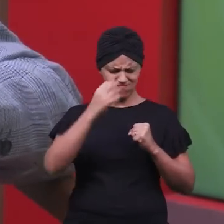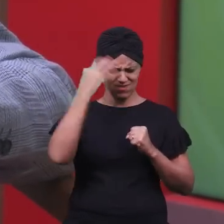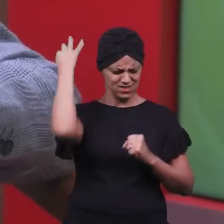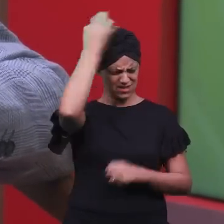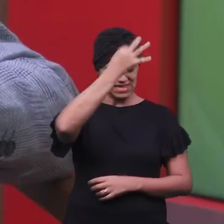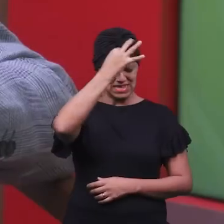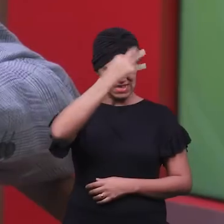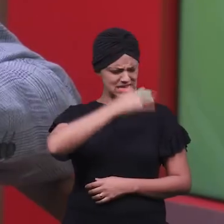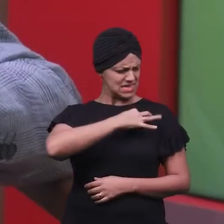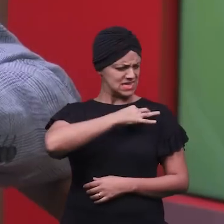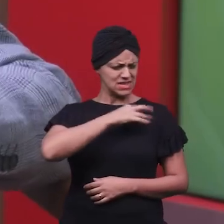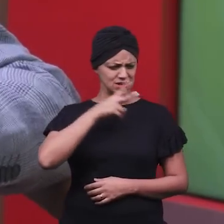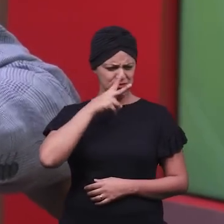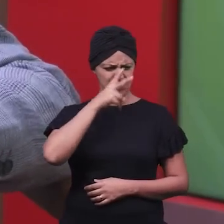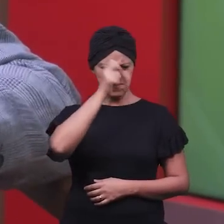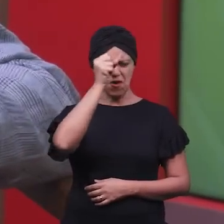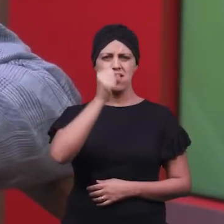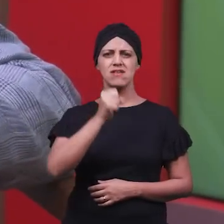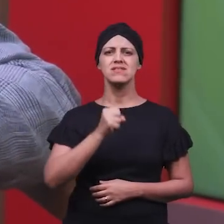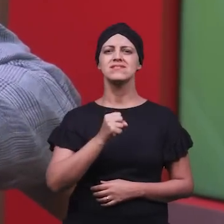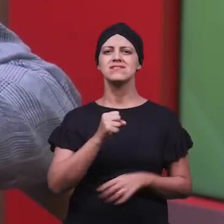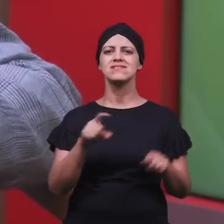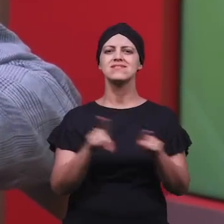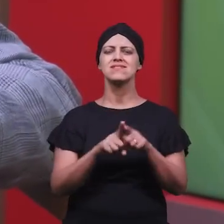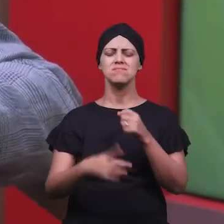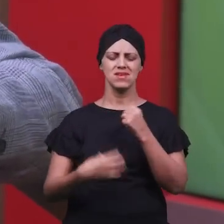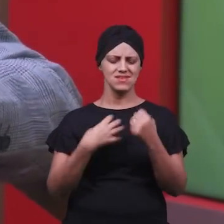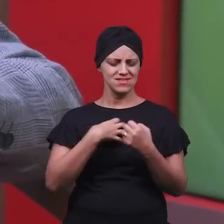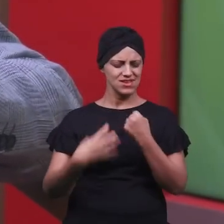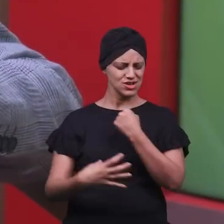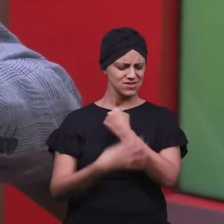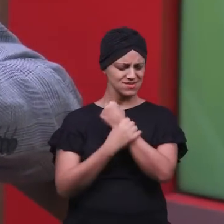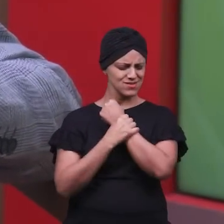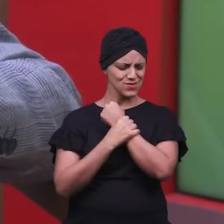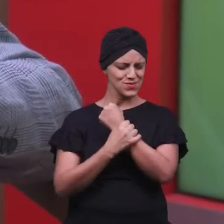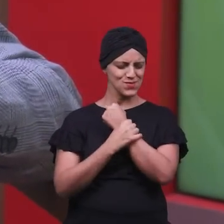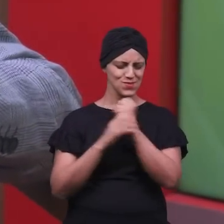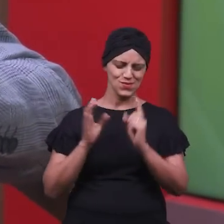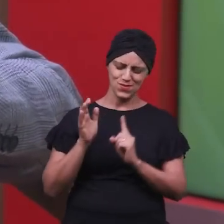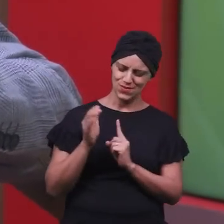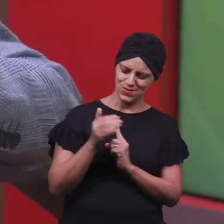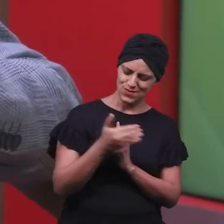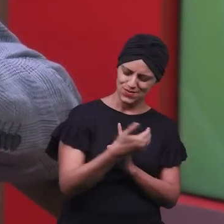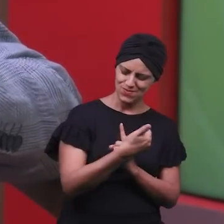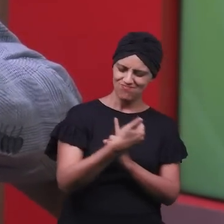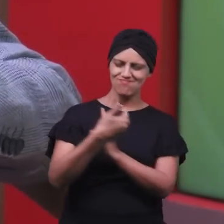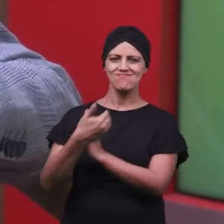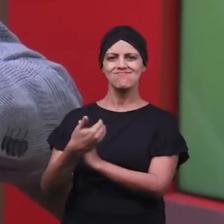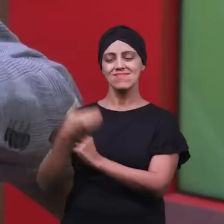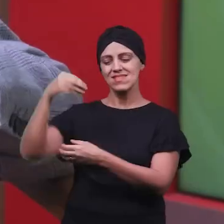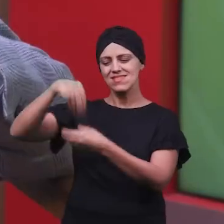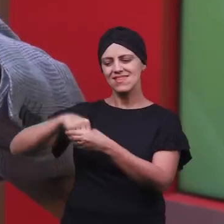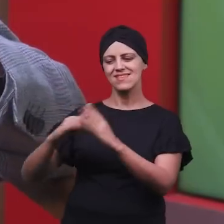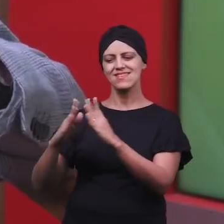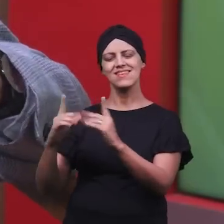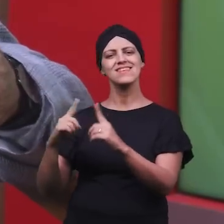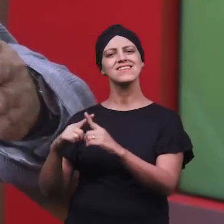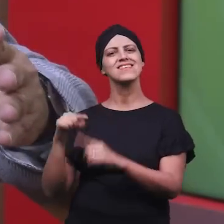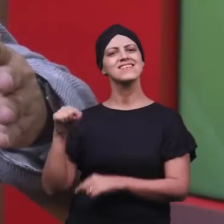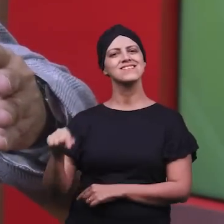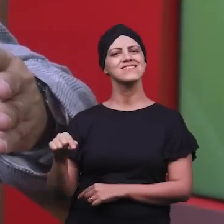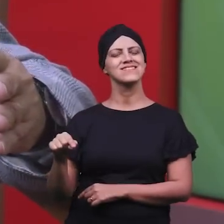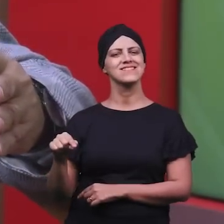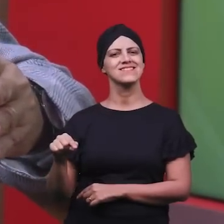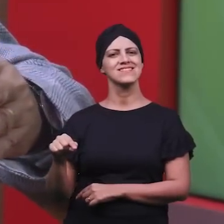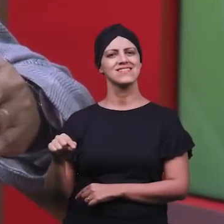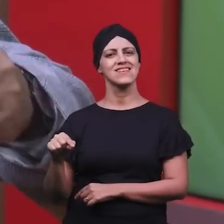poder intenso do Espírito Santo e a segurança de estar abrigada no corpo